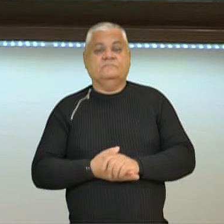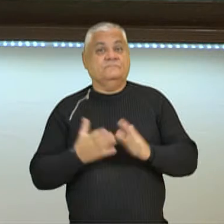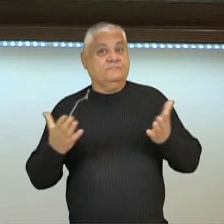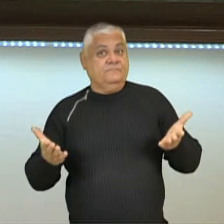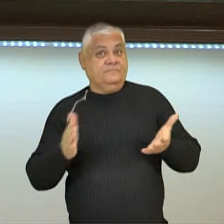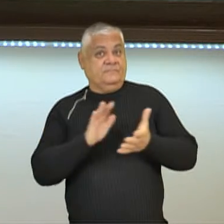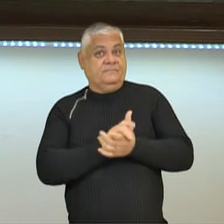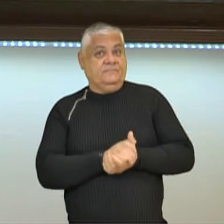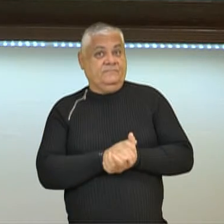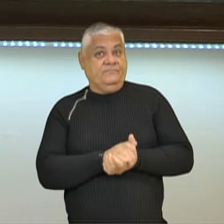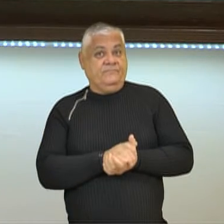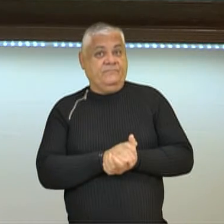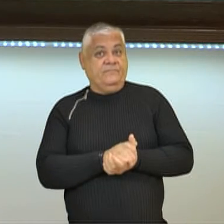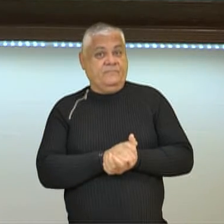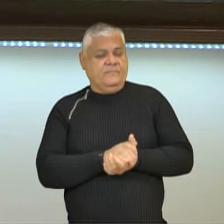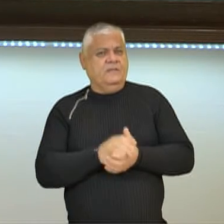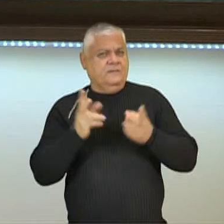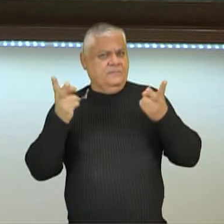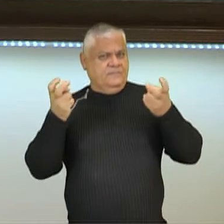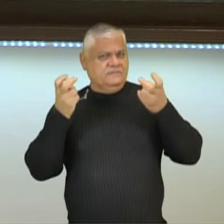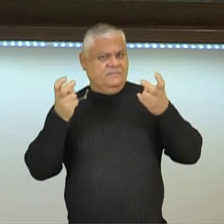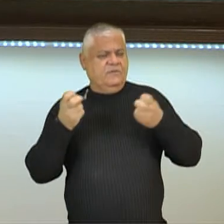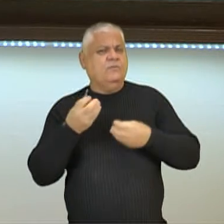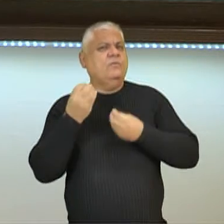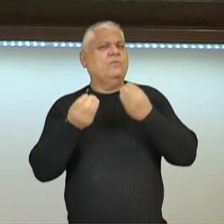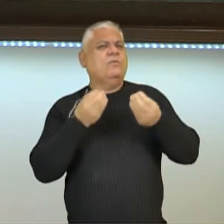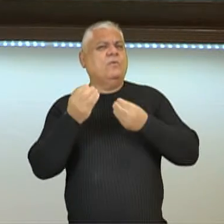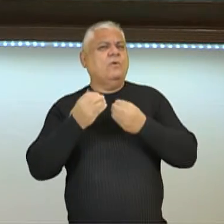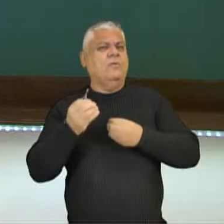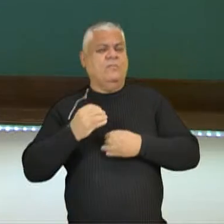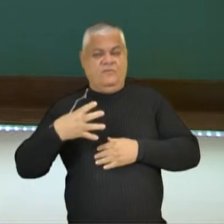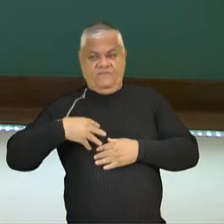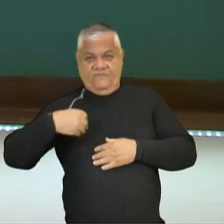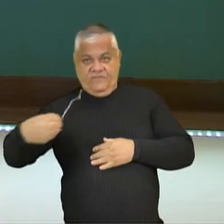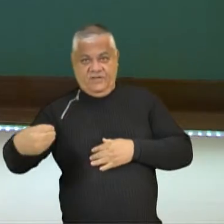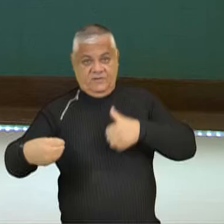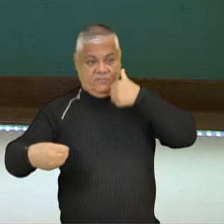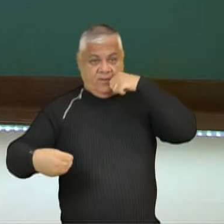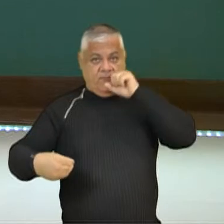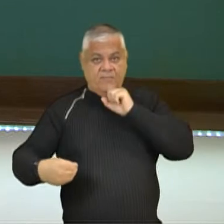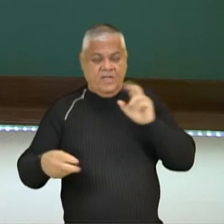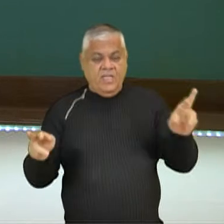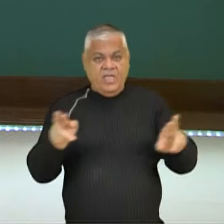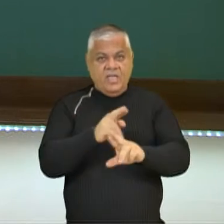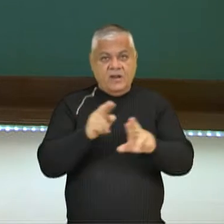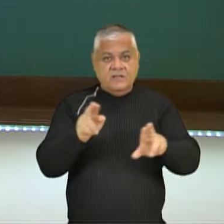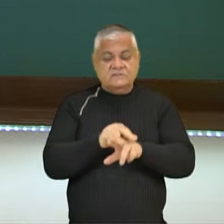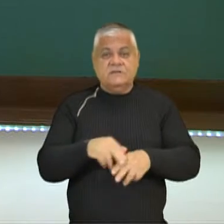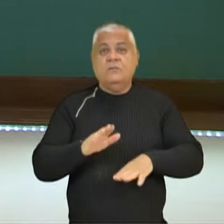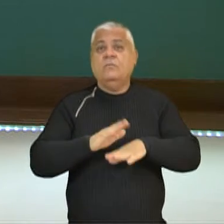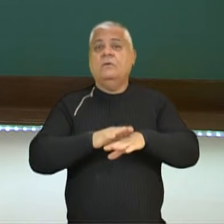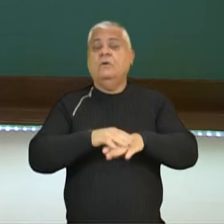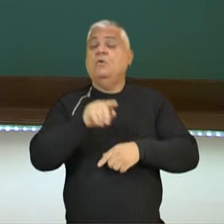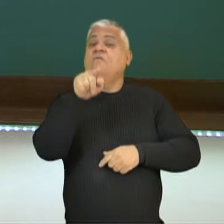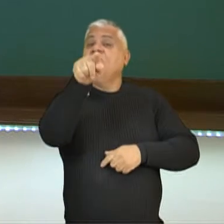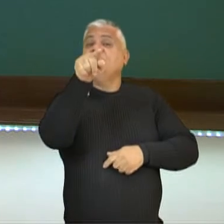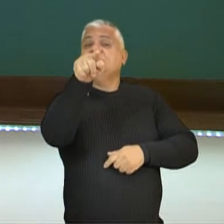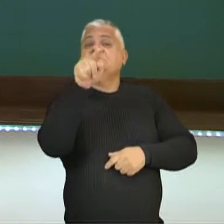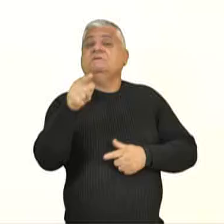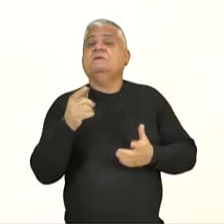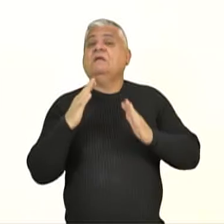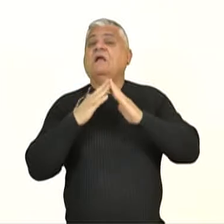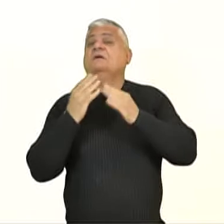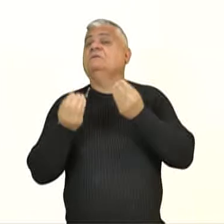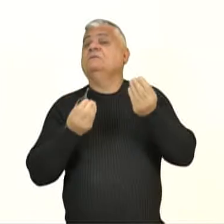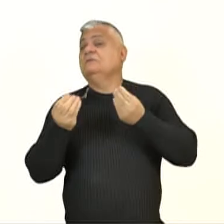Então, estudantes, percebeu como é a relação da mãe e filha? E como é a sua relação em casa? Vamos